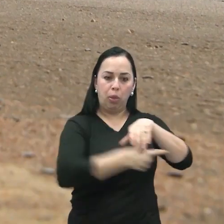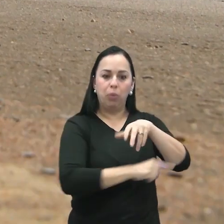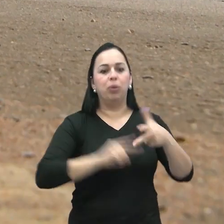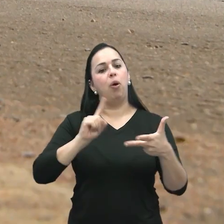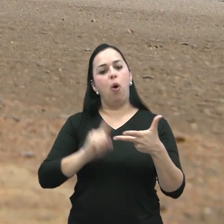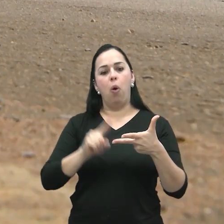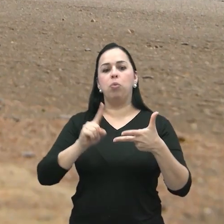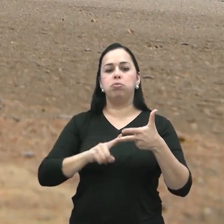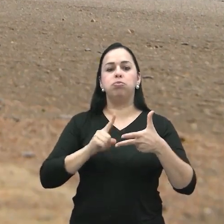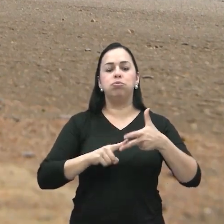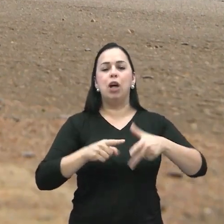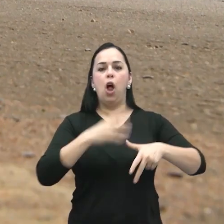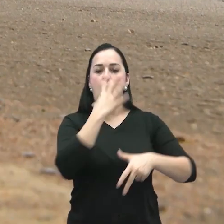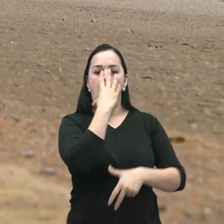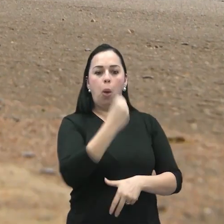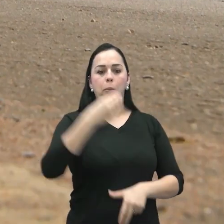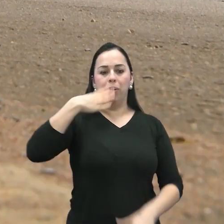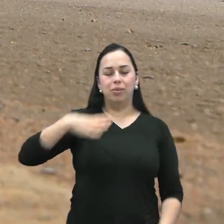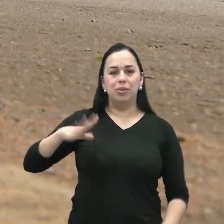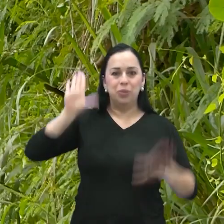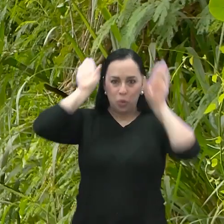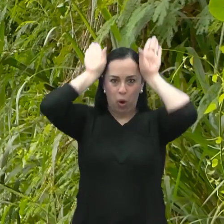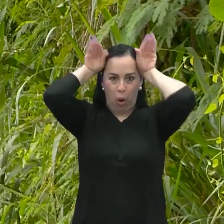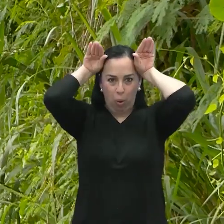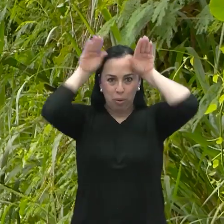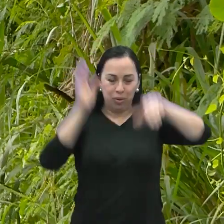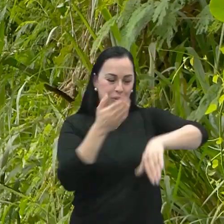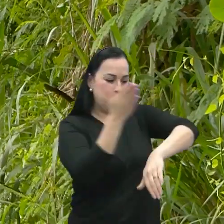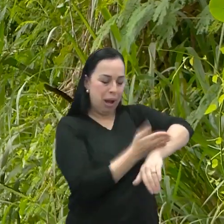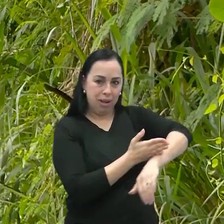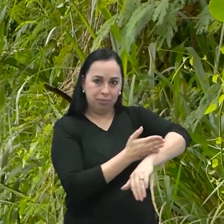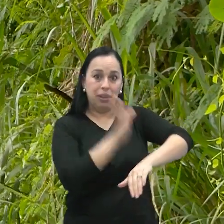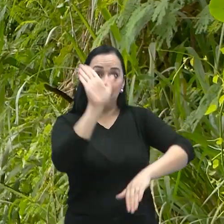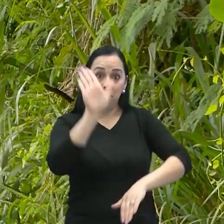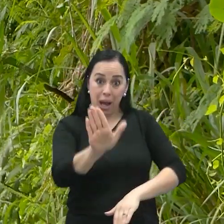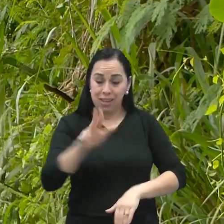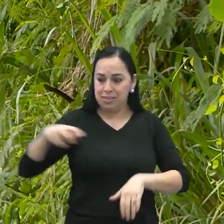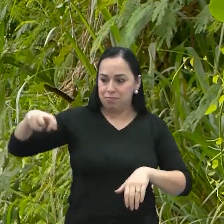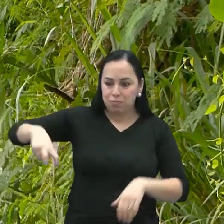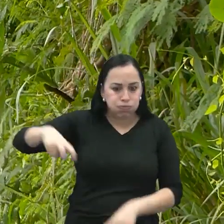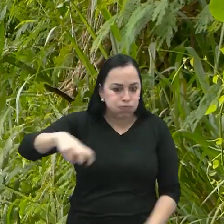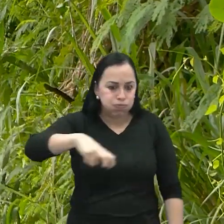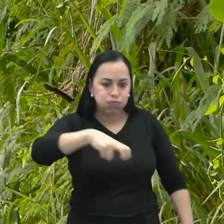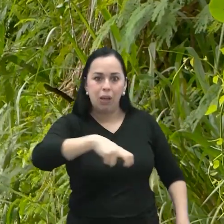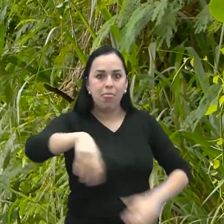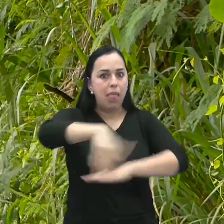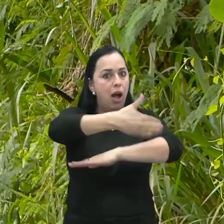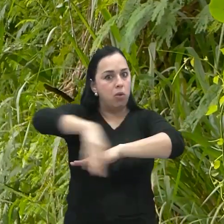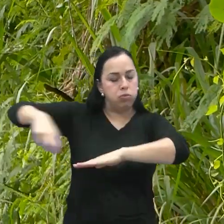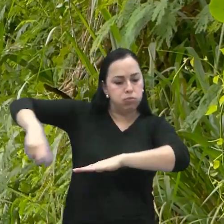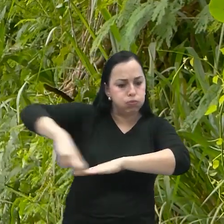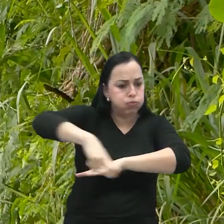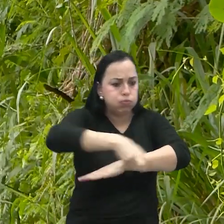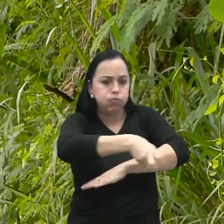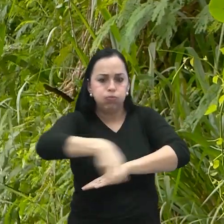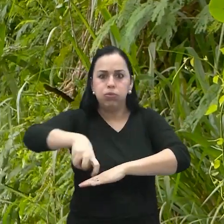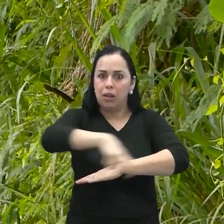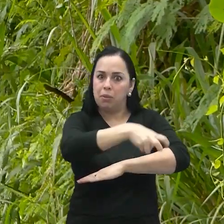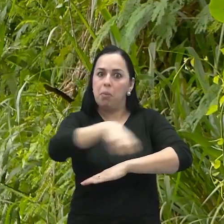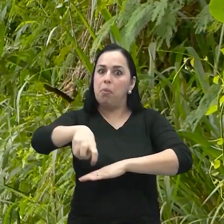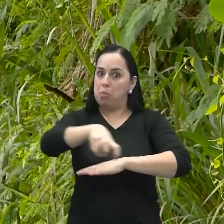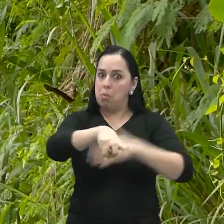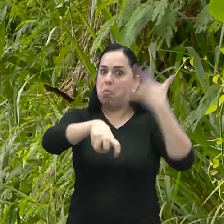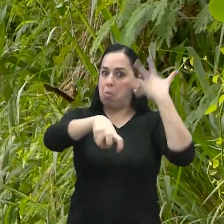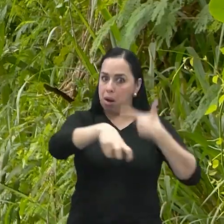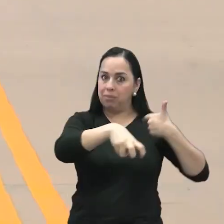seres humanos que vivem na área urbana. Muitos animais procuram abrigo nas ruas ou as utilizam para se locomover de um